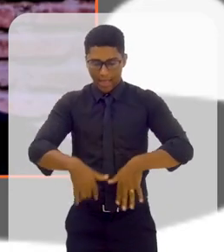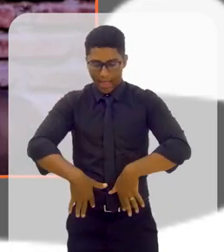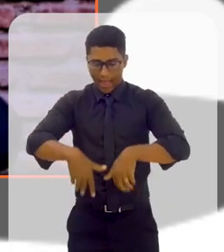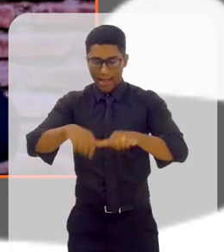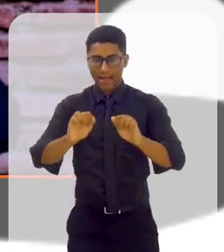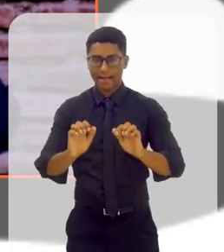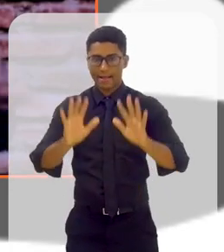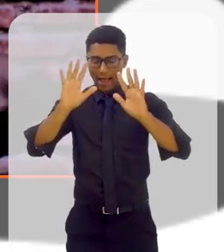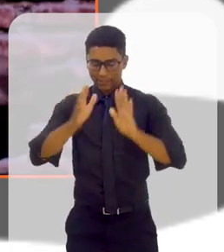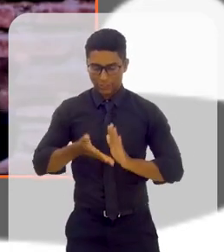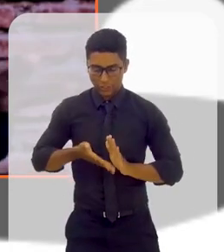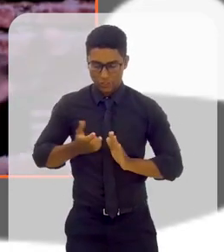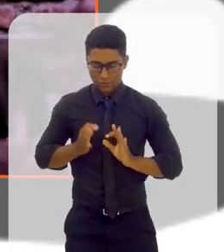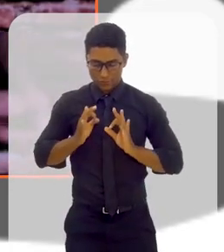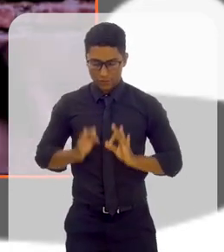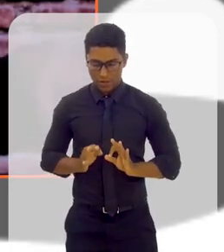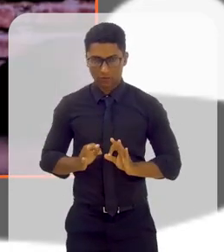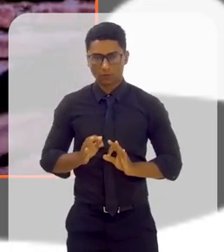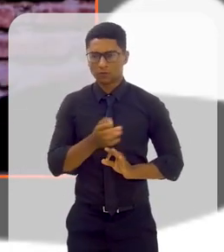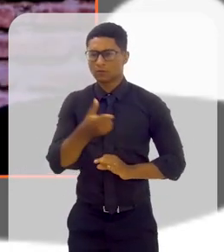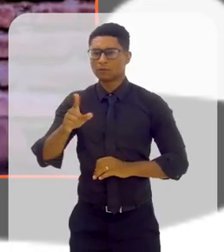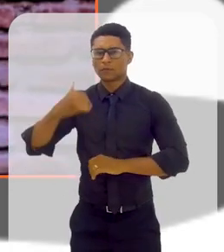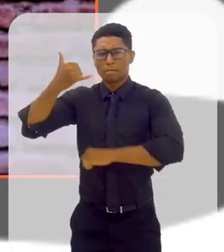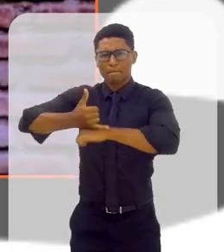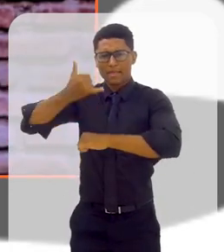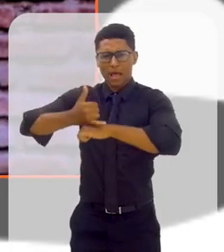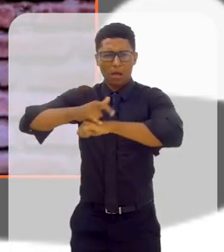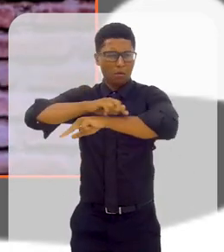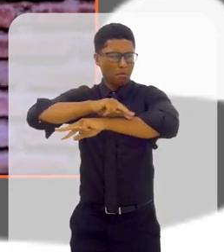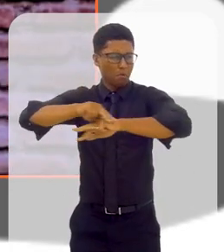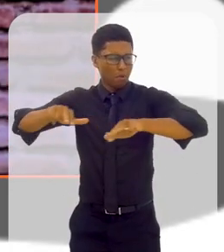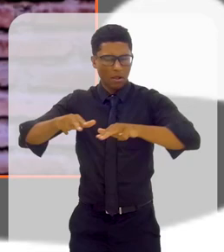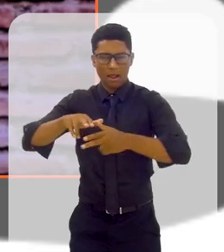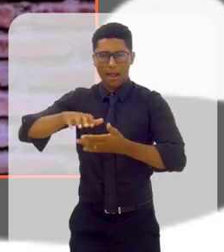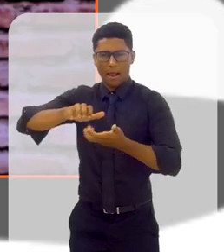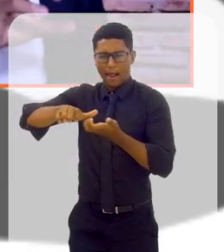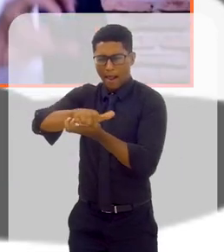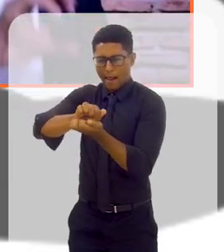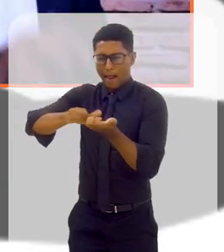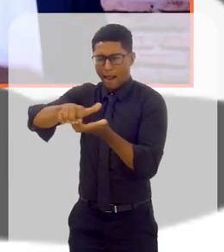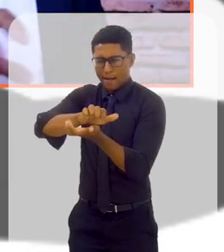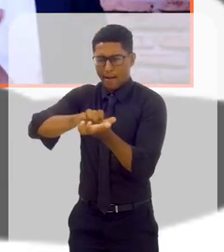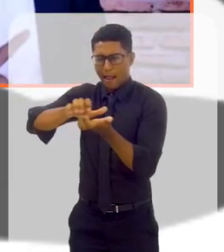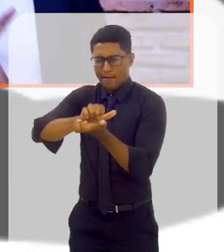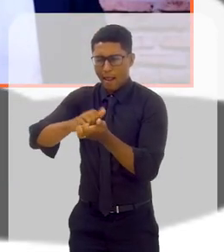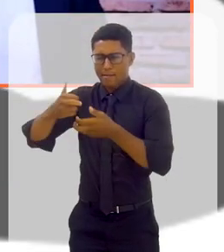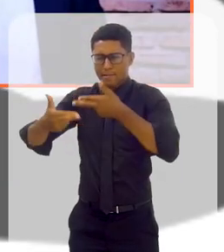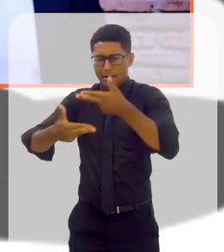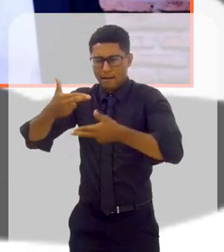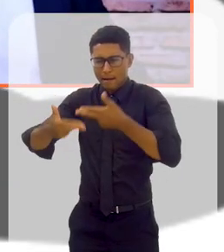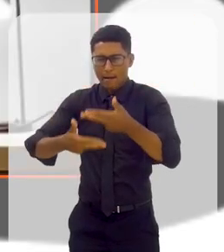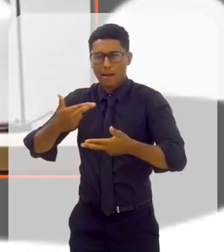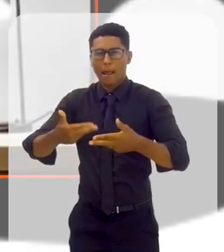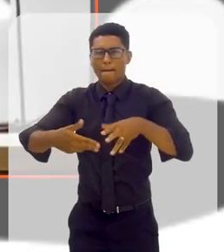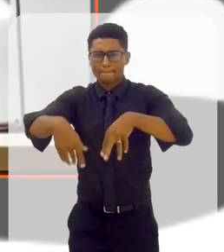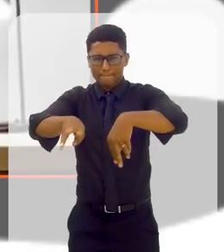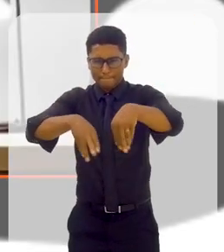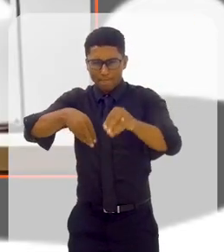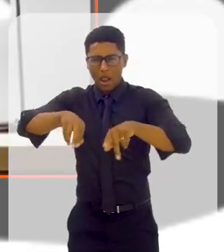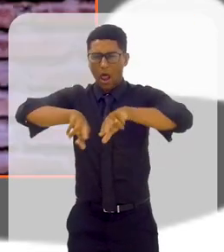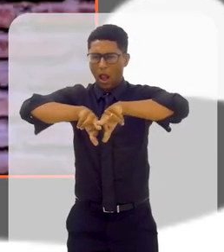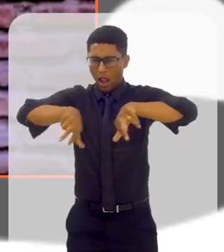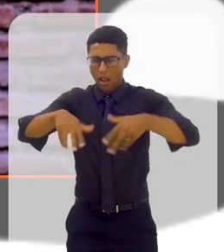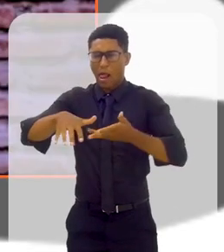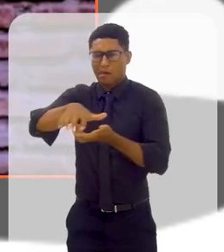ser triturado e separado entre metal, cobre, alumínio e destinado para sua cadeia. Esse gás Plástico. é enviado E para lá, plástico também,